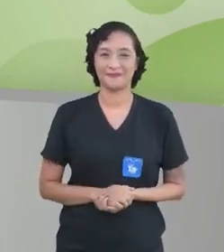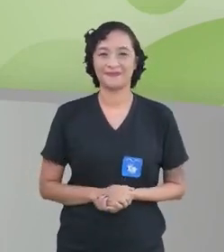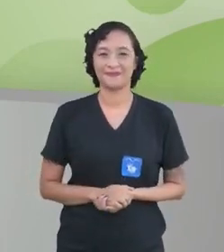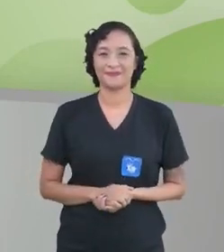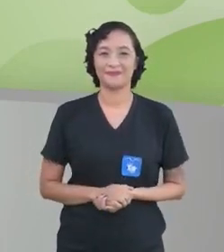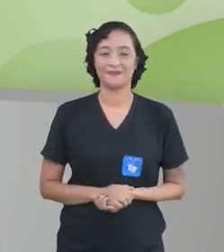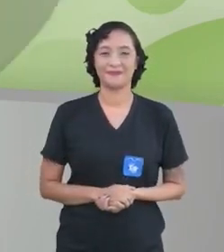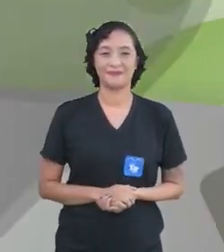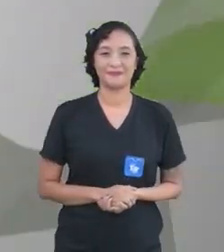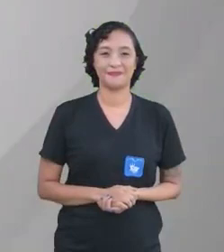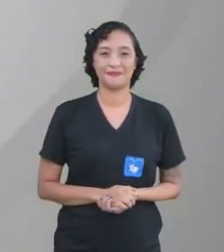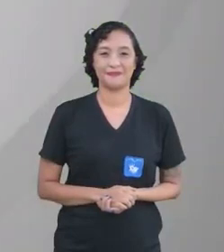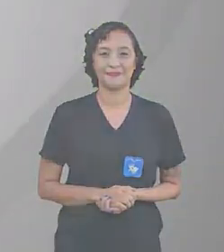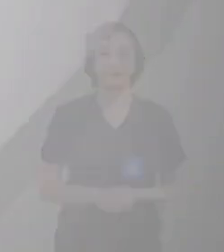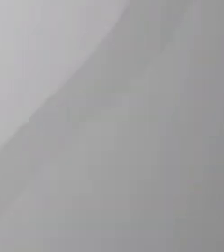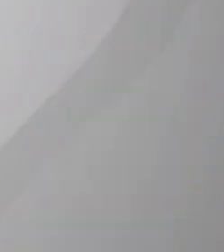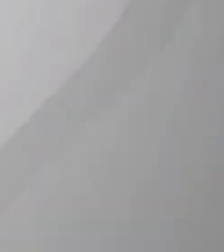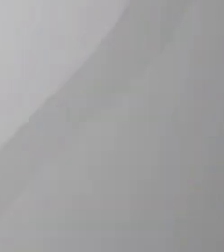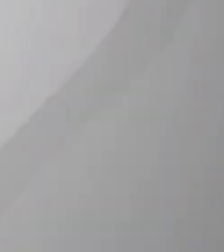crianças?